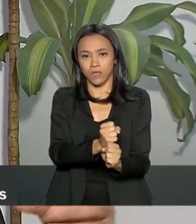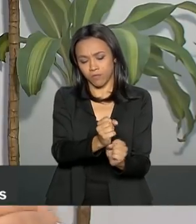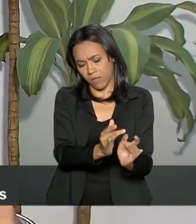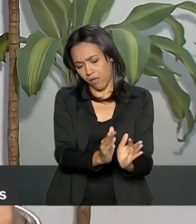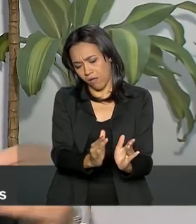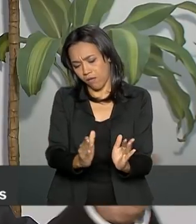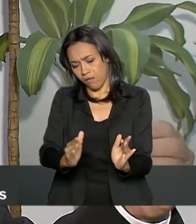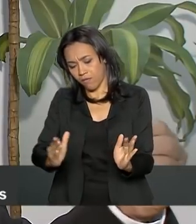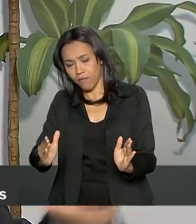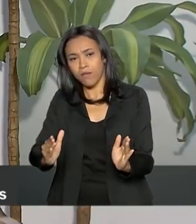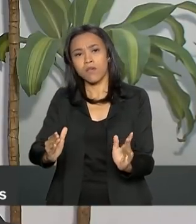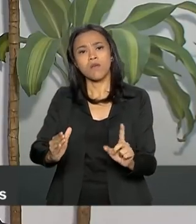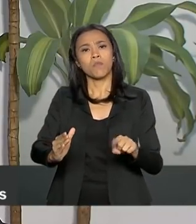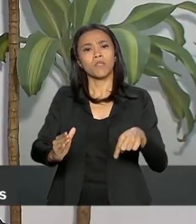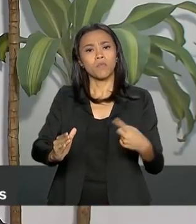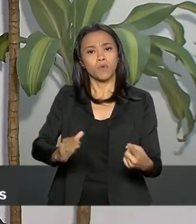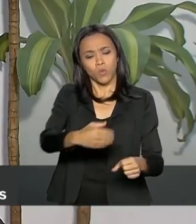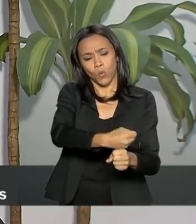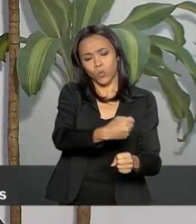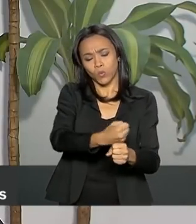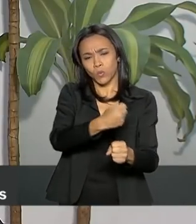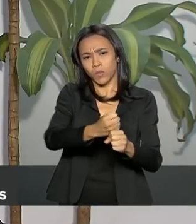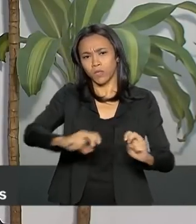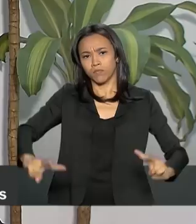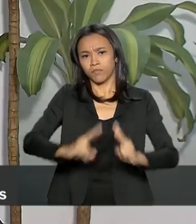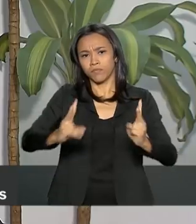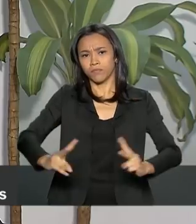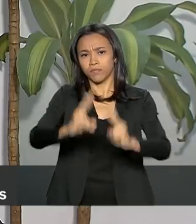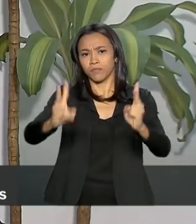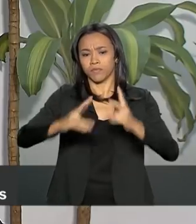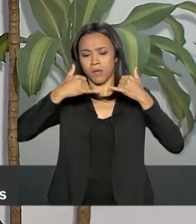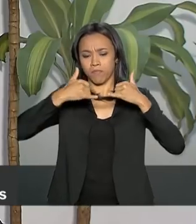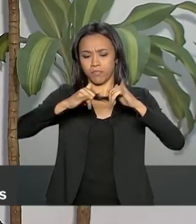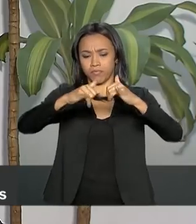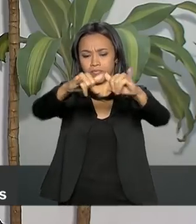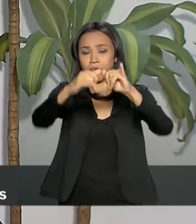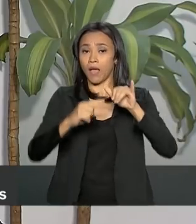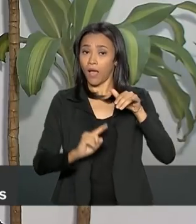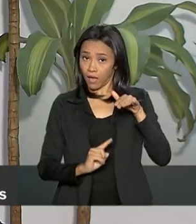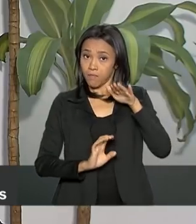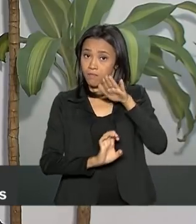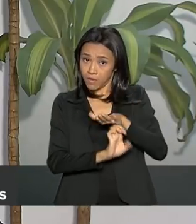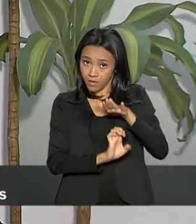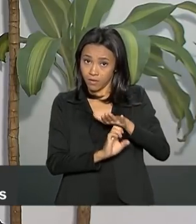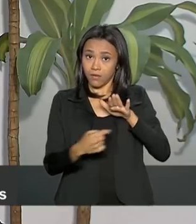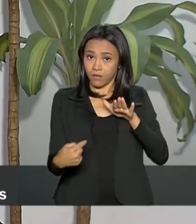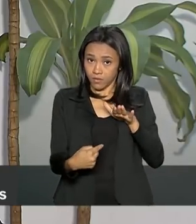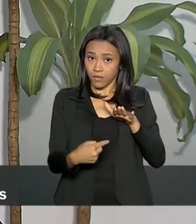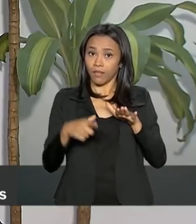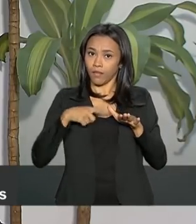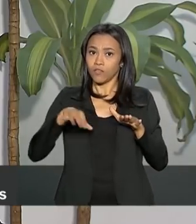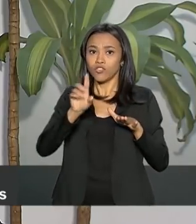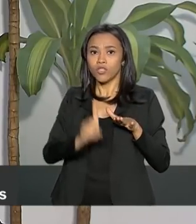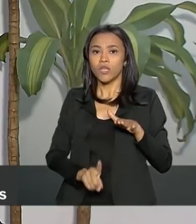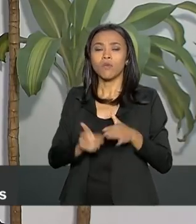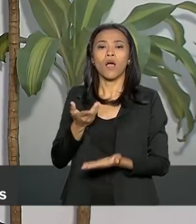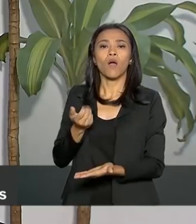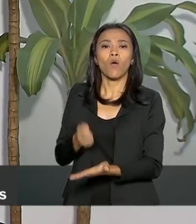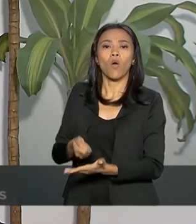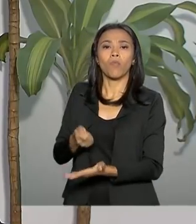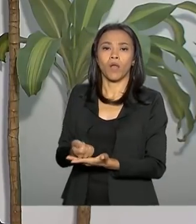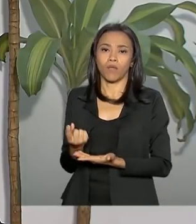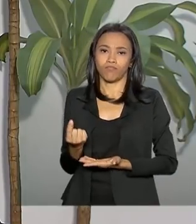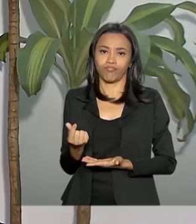após você construir toda essa linha de transmissão, a concessionária passa a ter direito a cobrar uma